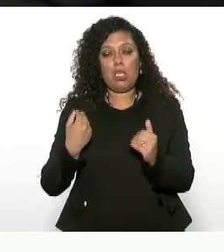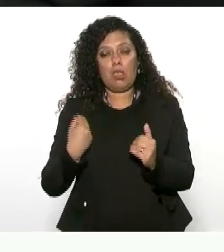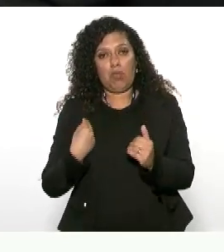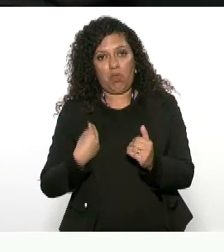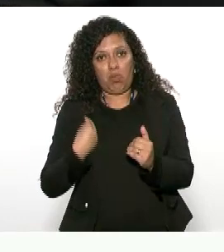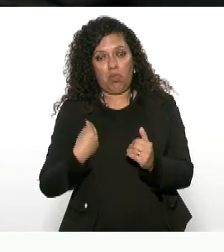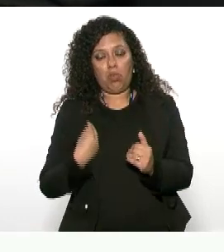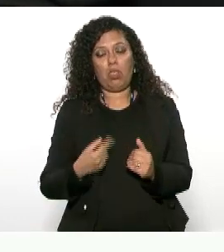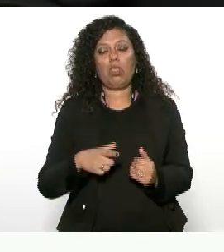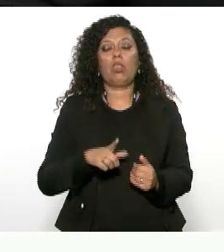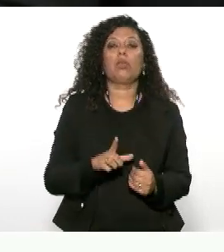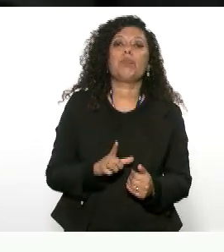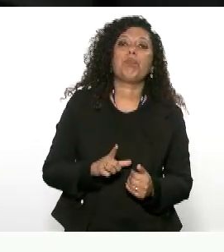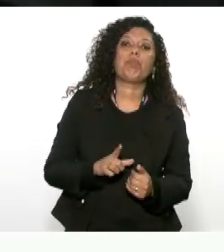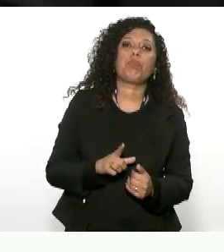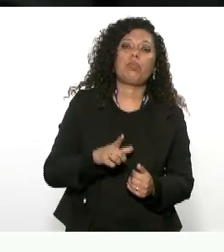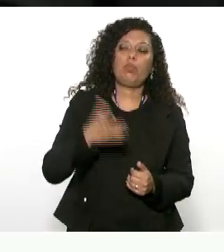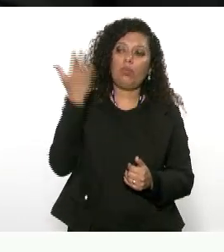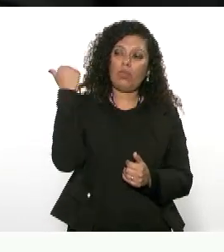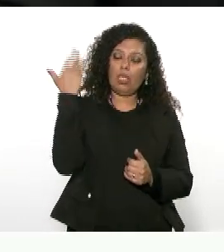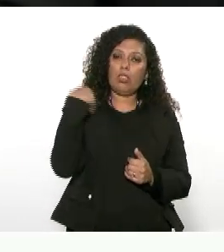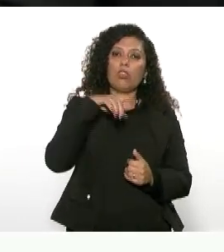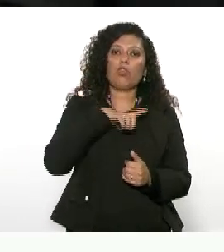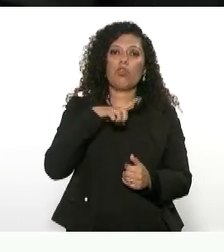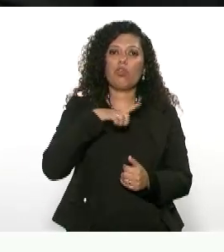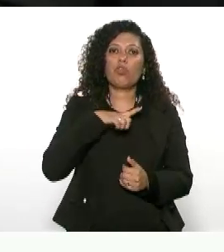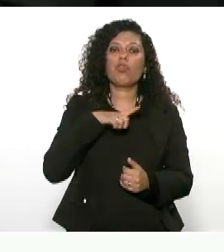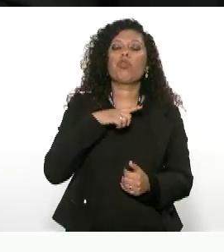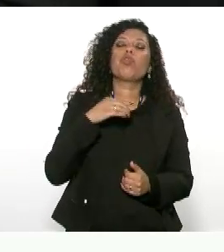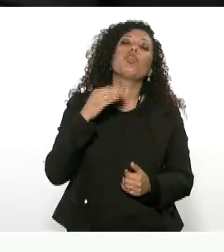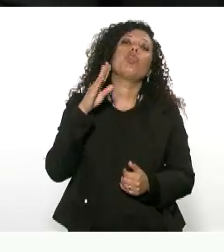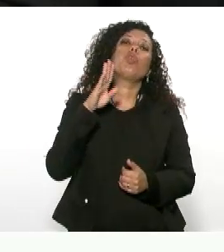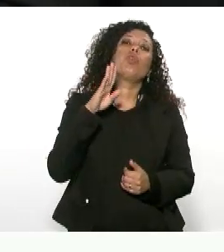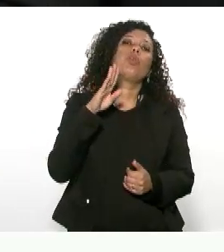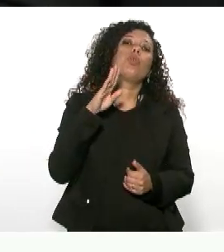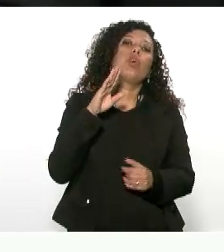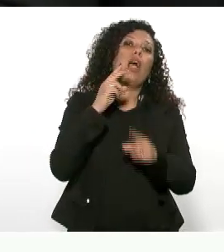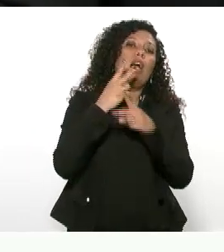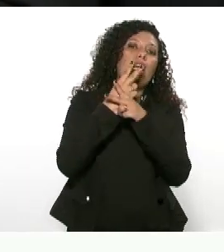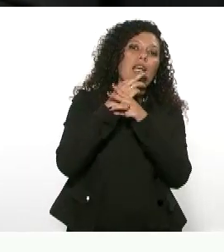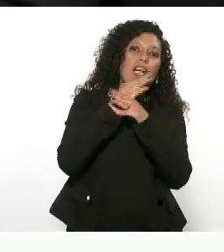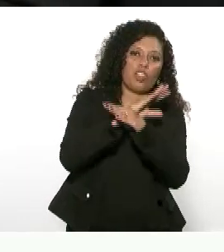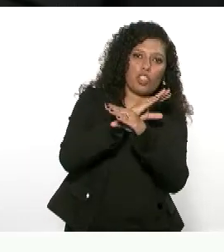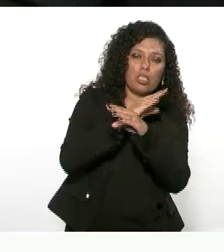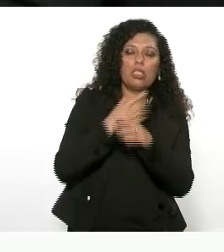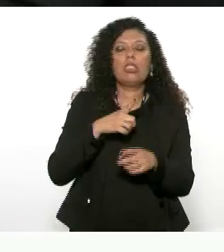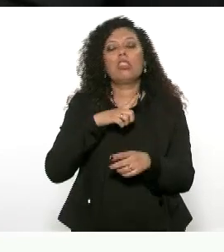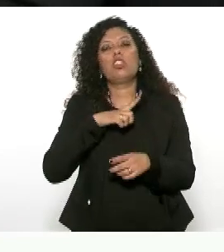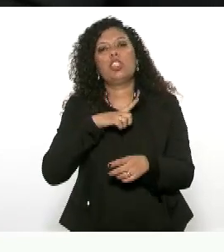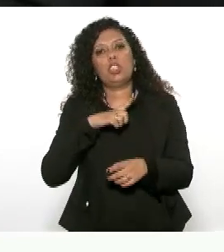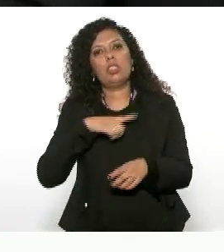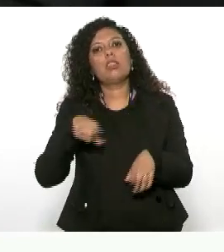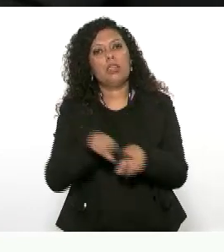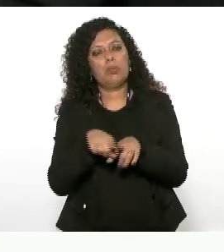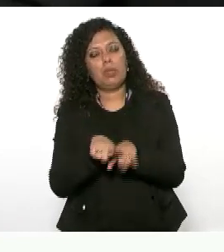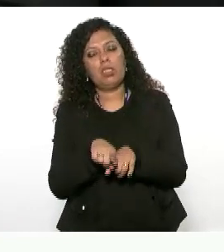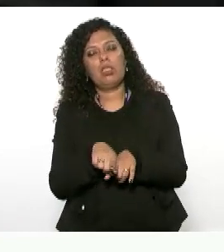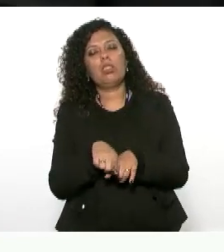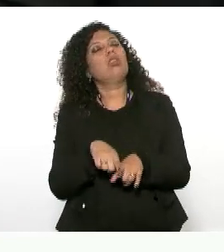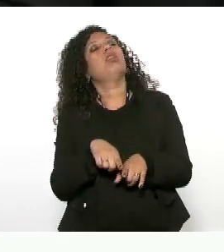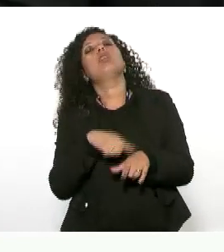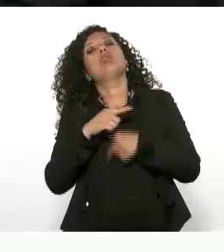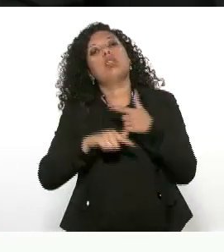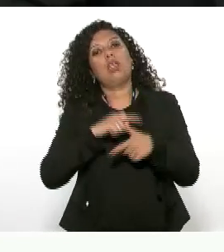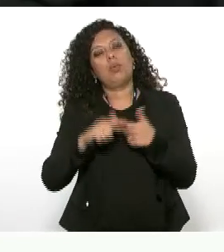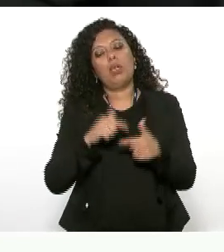atrás o PAR, que era aquele programa de arrendamento da Caixa Econômica, e algumas unidades foram construídas exclusivamente, a ideia